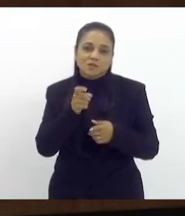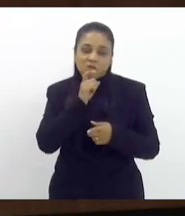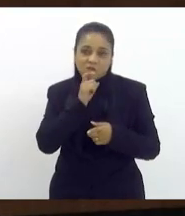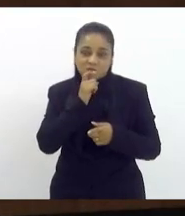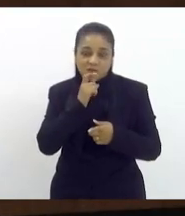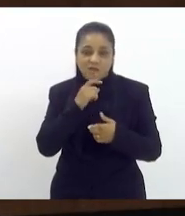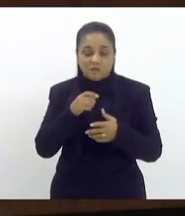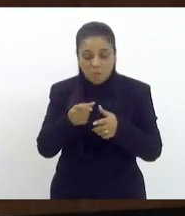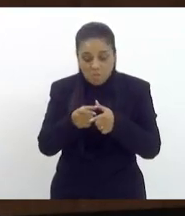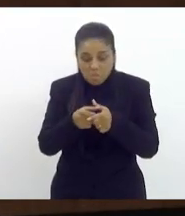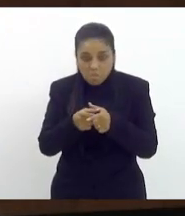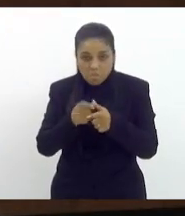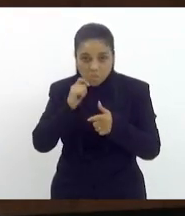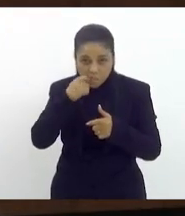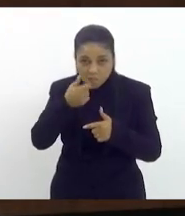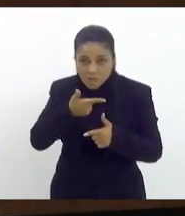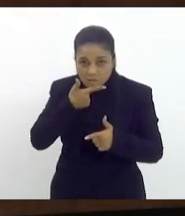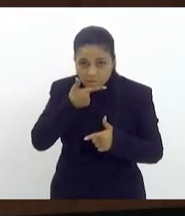pão de queijo